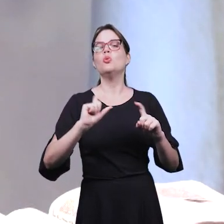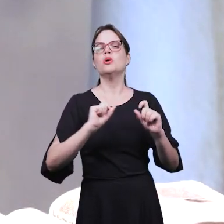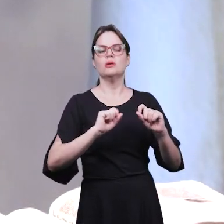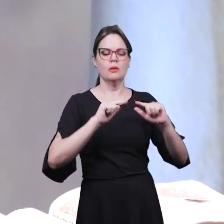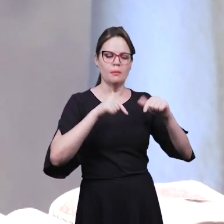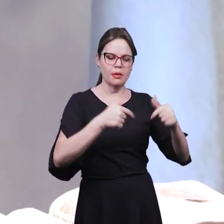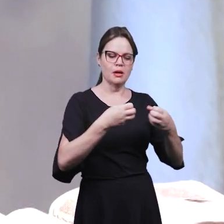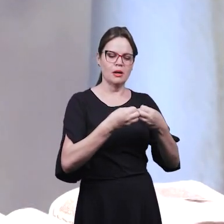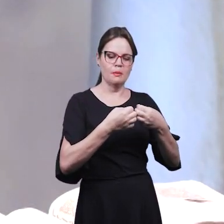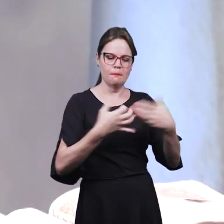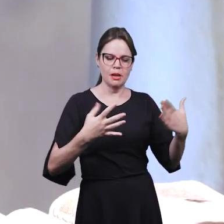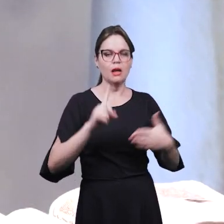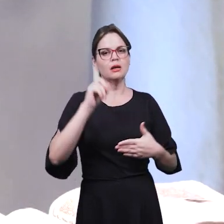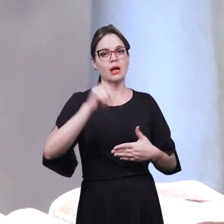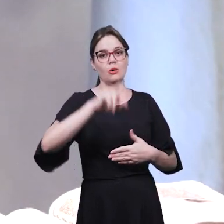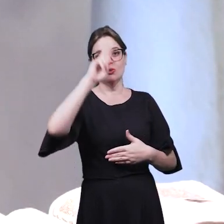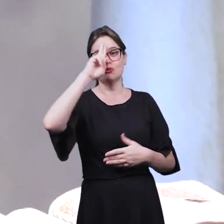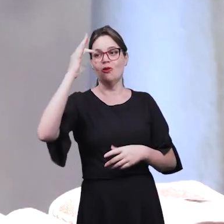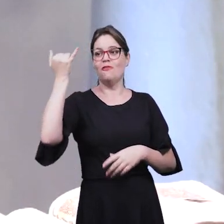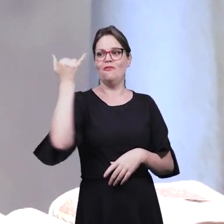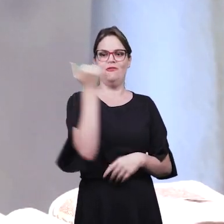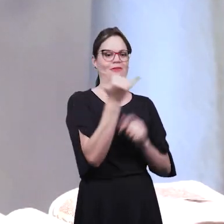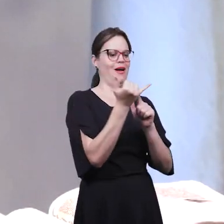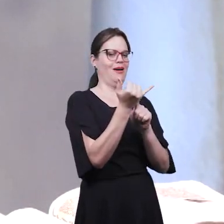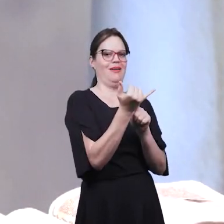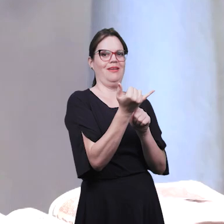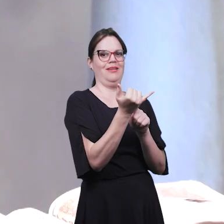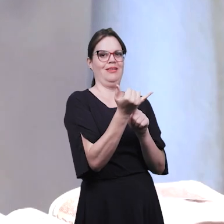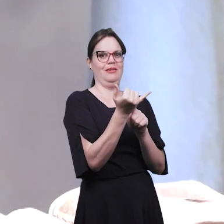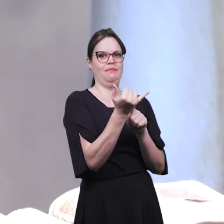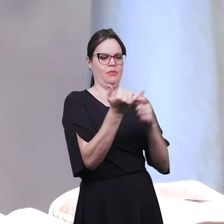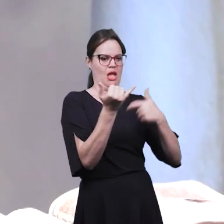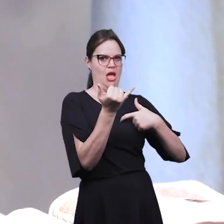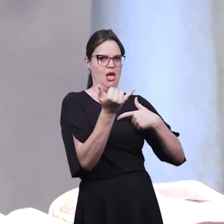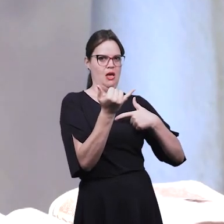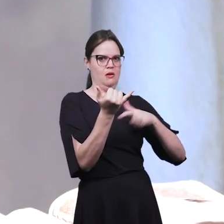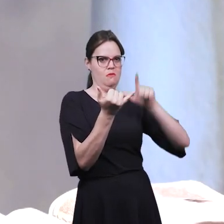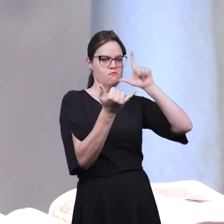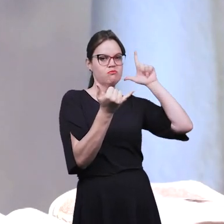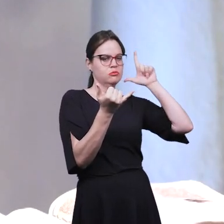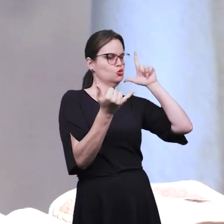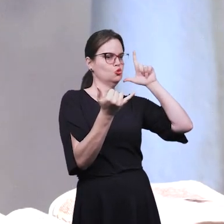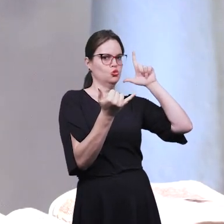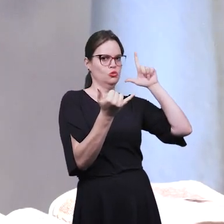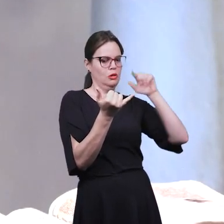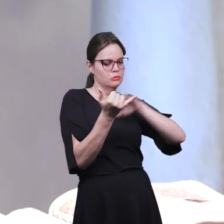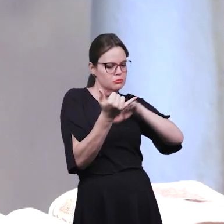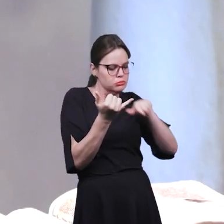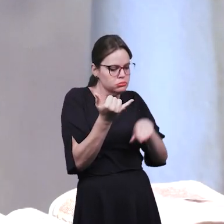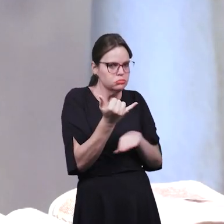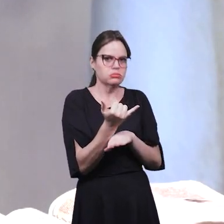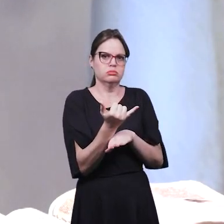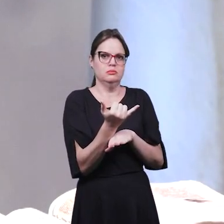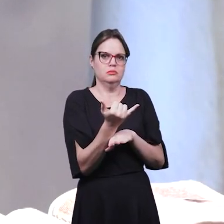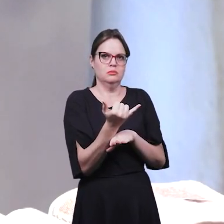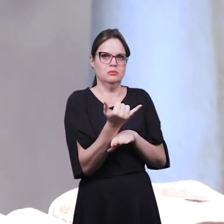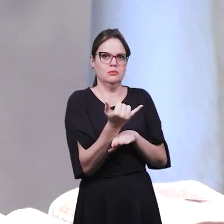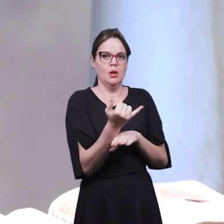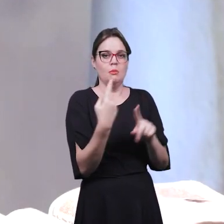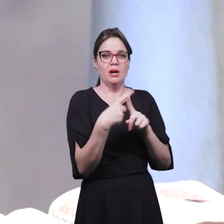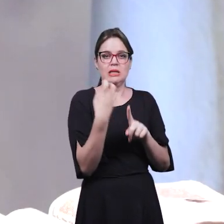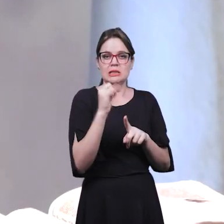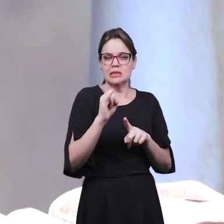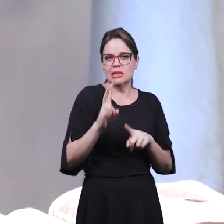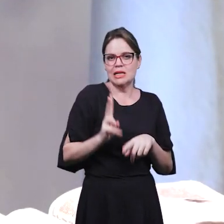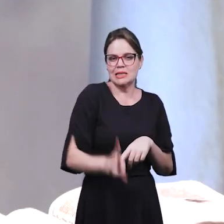que opera o milagre é a palavra de Jesus. O barro sai, porque se o barro continuasse no olho daquele homem, podia até voltar a ficar cego,